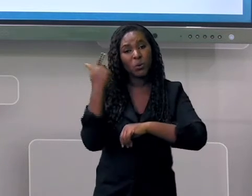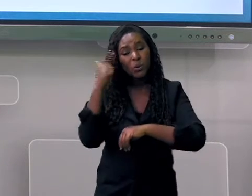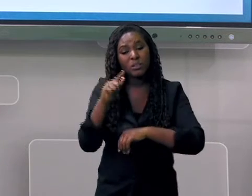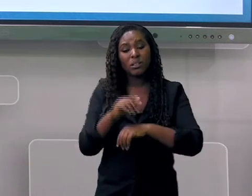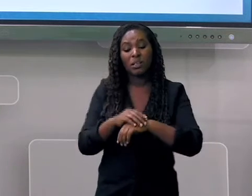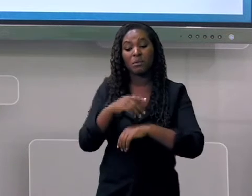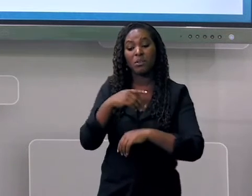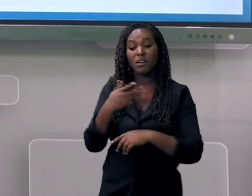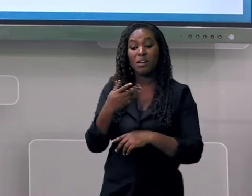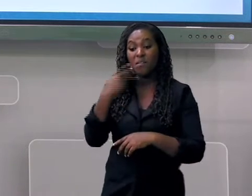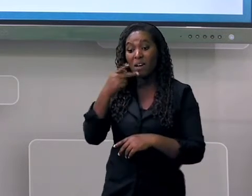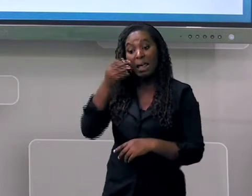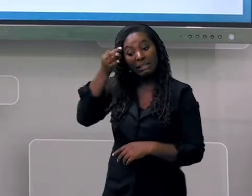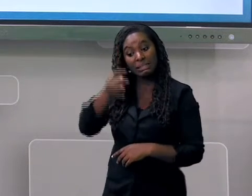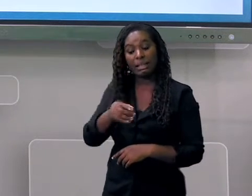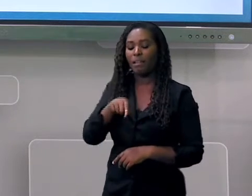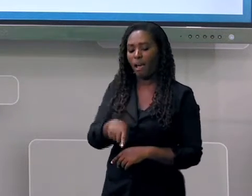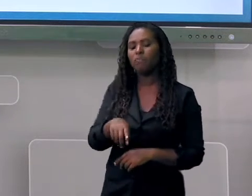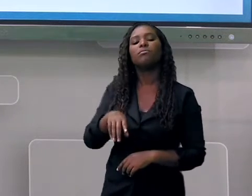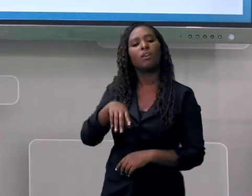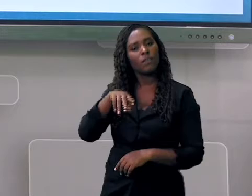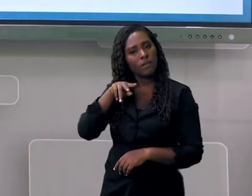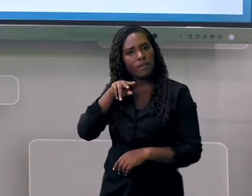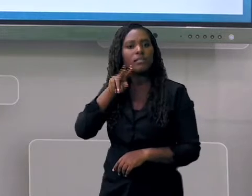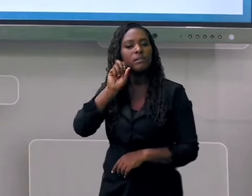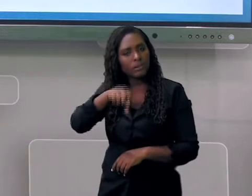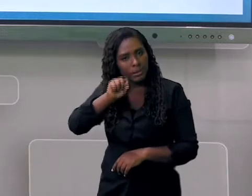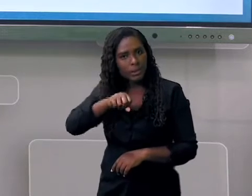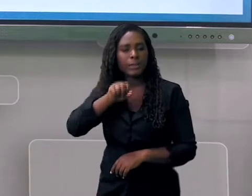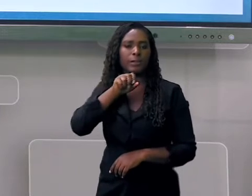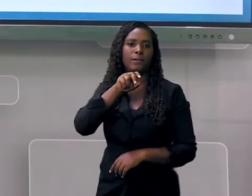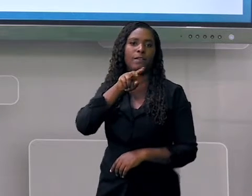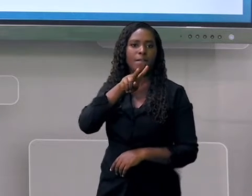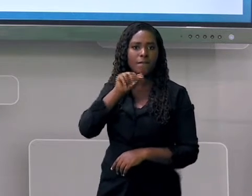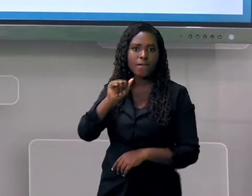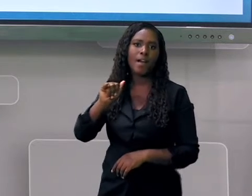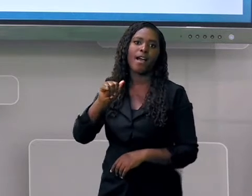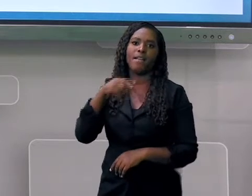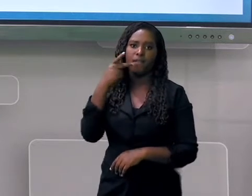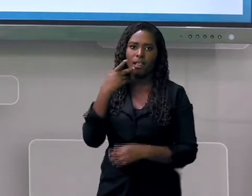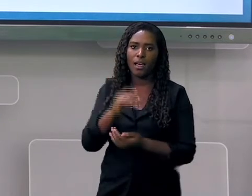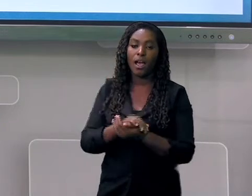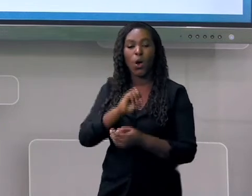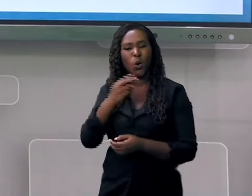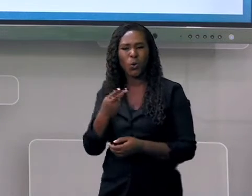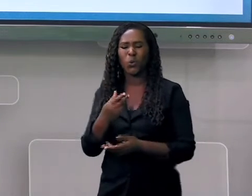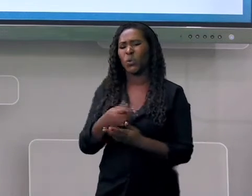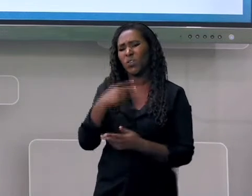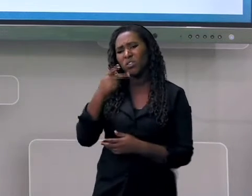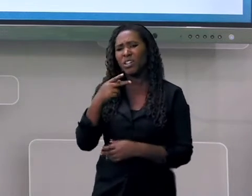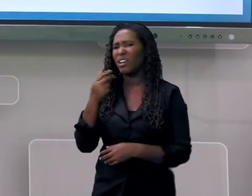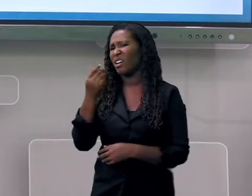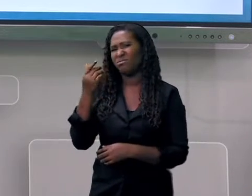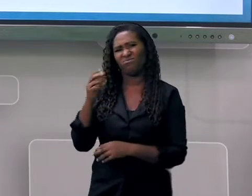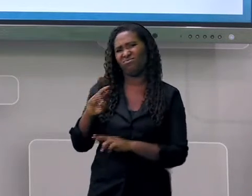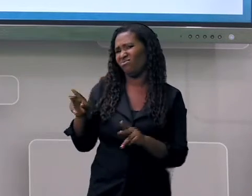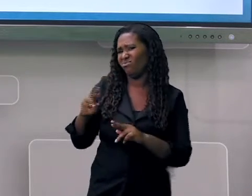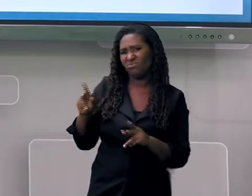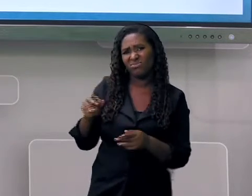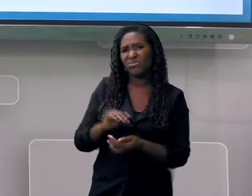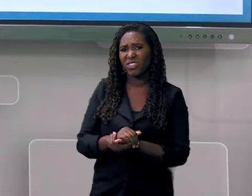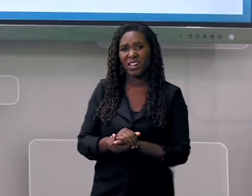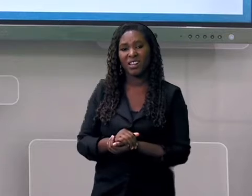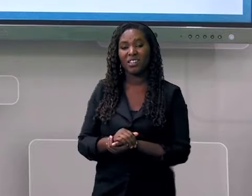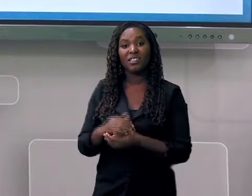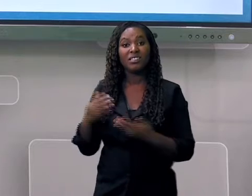criança desenvolve de uma maneira diferente, né? Responde aos estímulos de maneira diferente. Eu entendo a ansiedade dos pais, mas